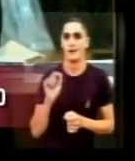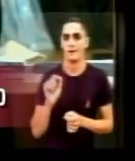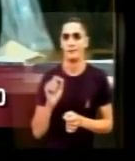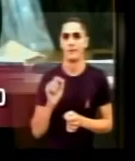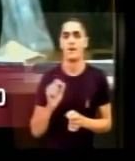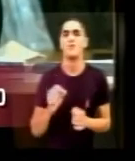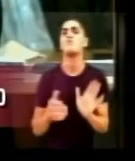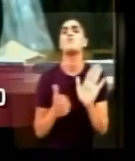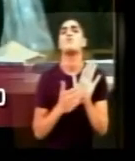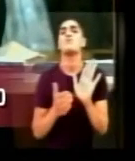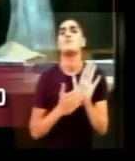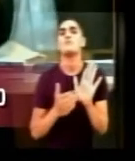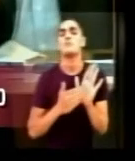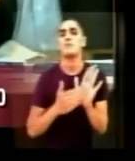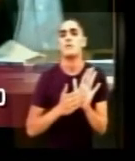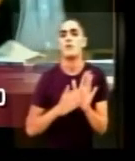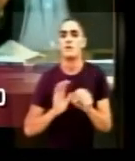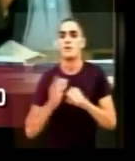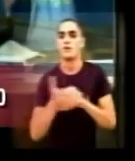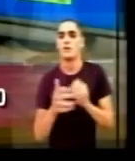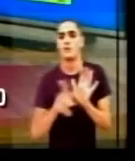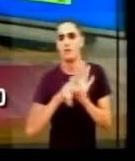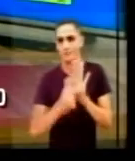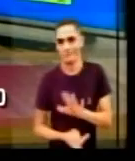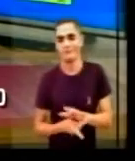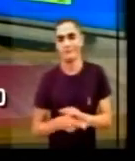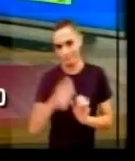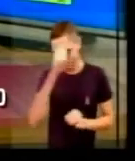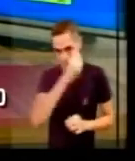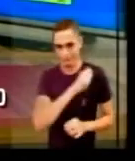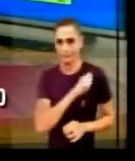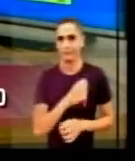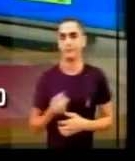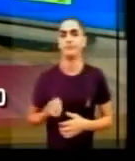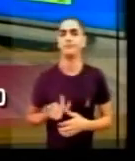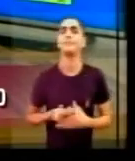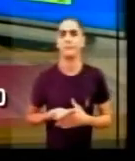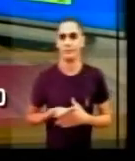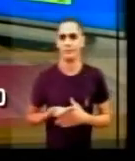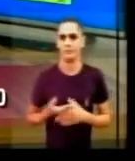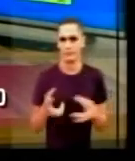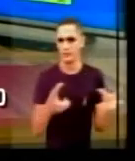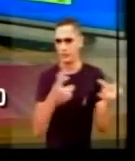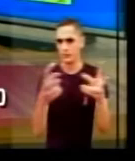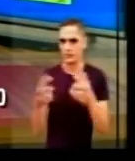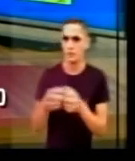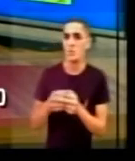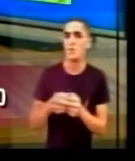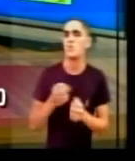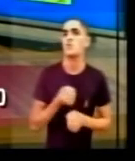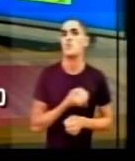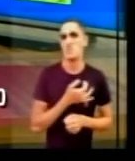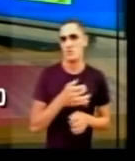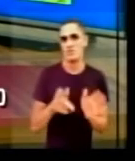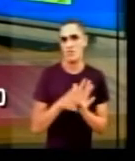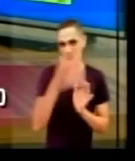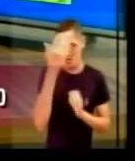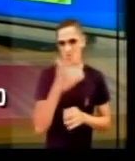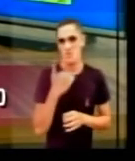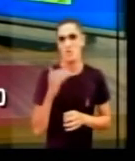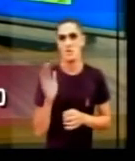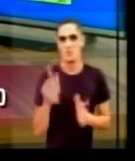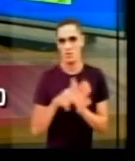Covid nos óbitos em São José do Rio Preto. Você vê que teve, durante o nosso período mais